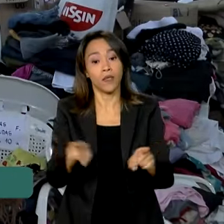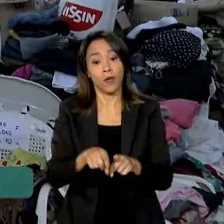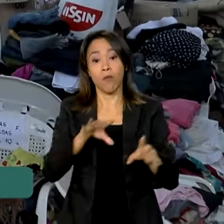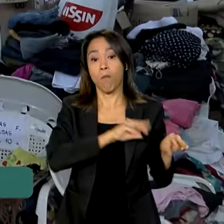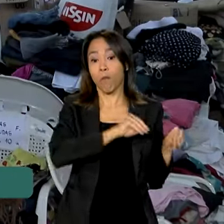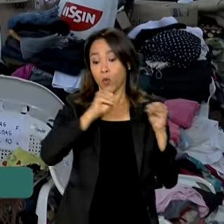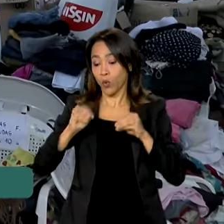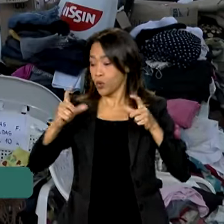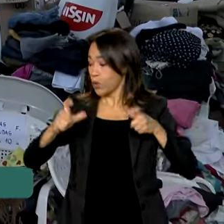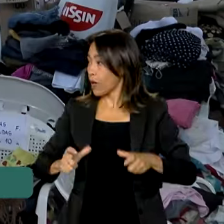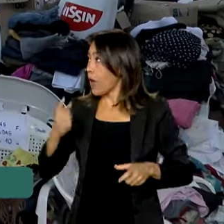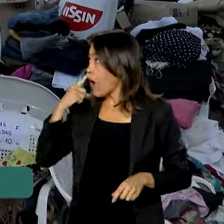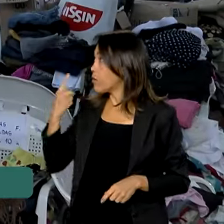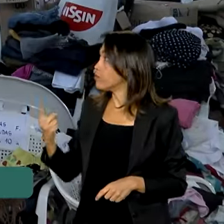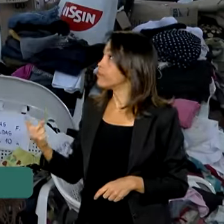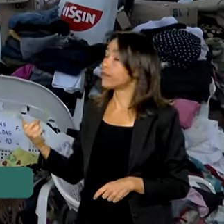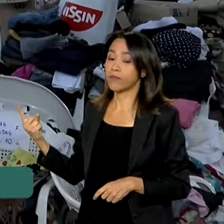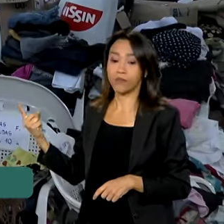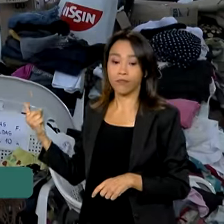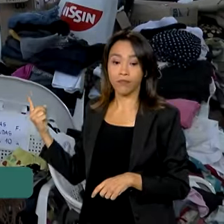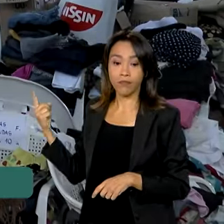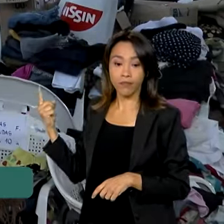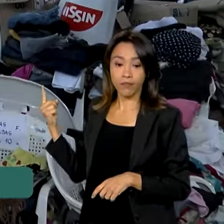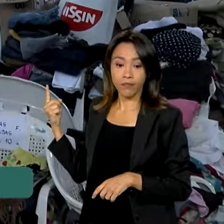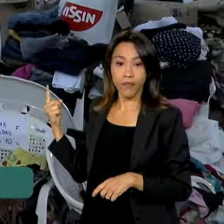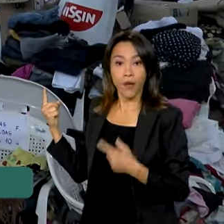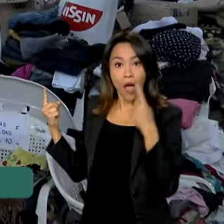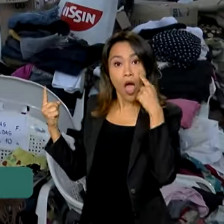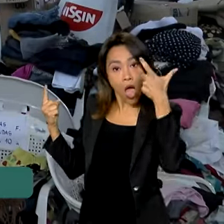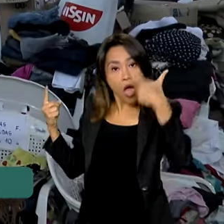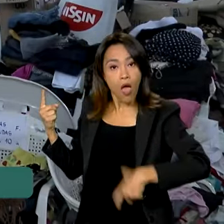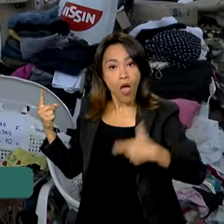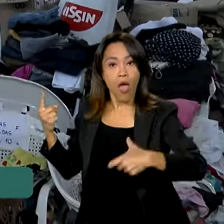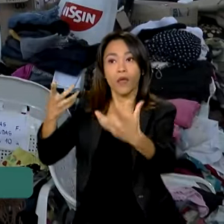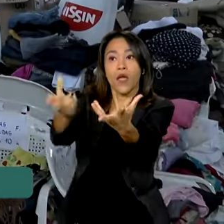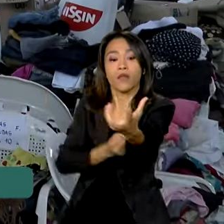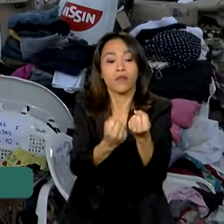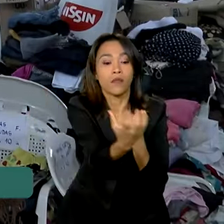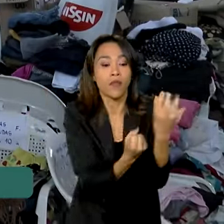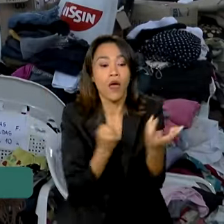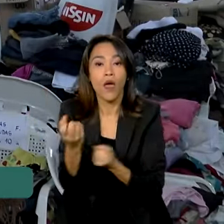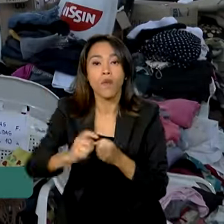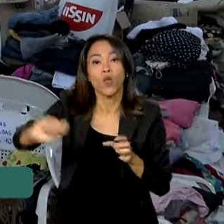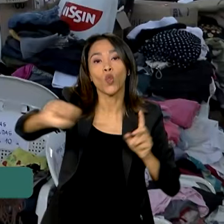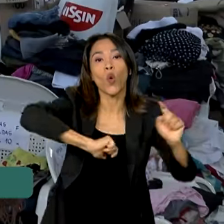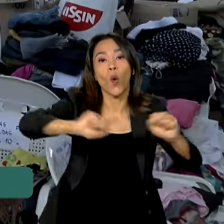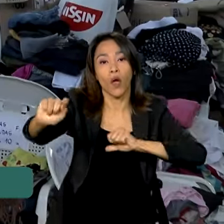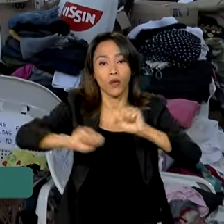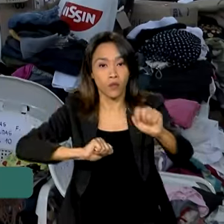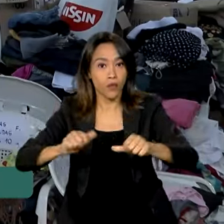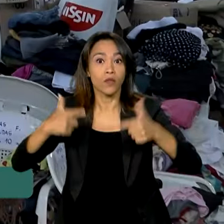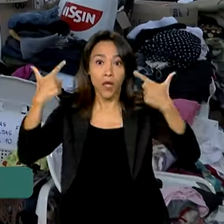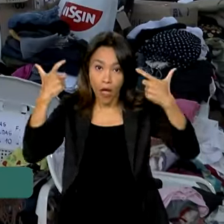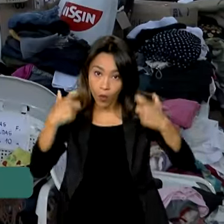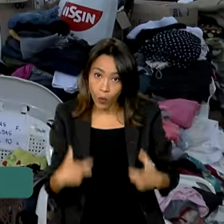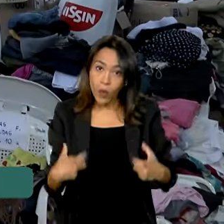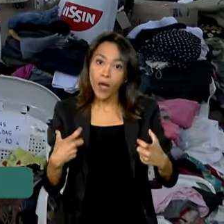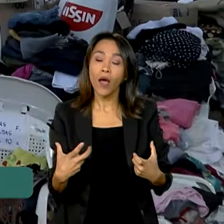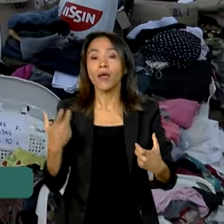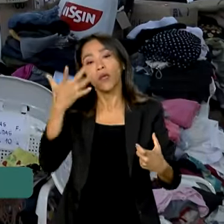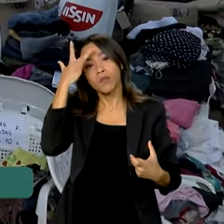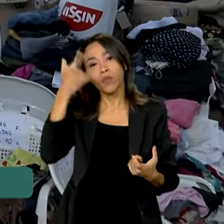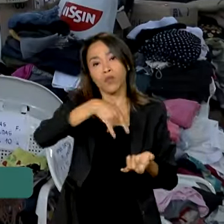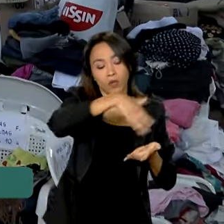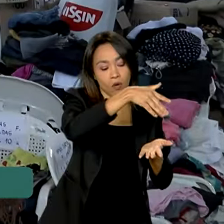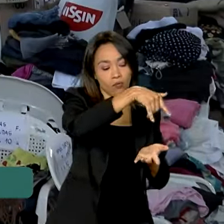aqui, Vanessa, para mostrar uma parte de coleta de doações, né? Aqui também está funcionando um abrigo que está recebendo aí mais